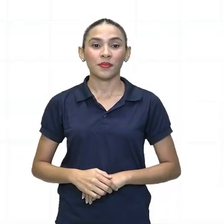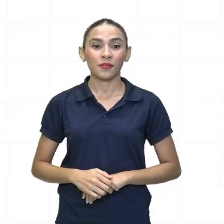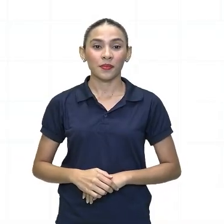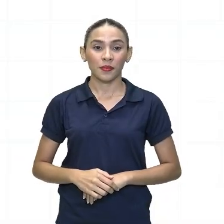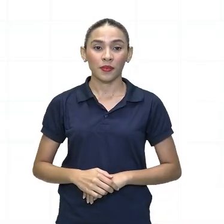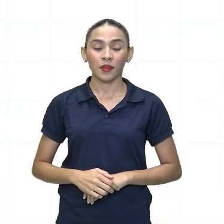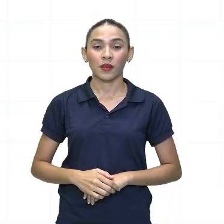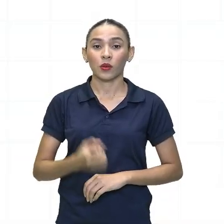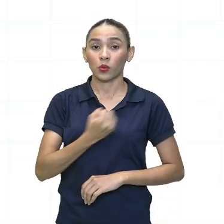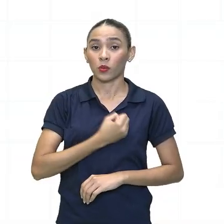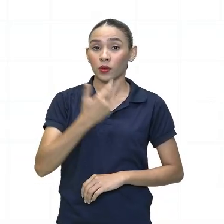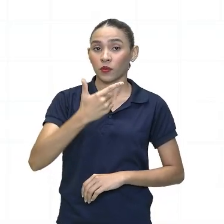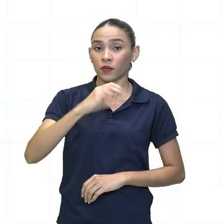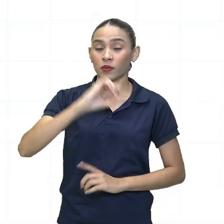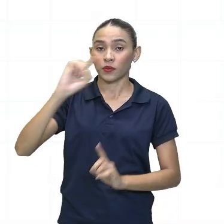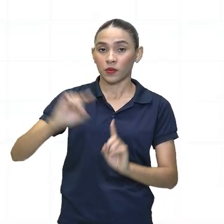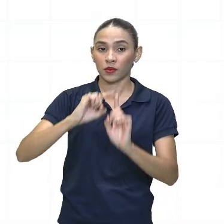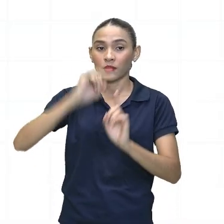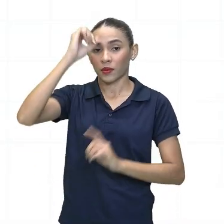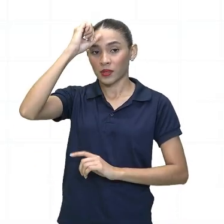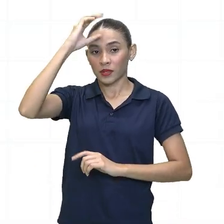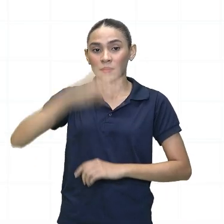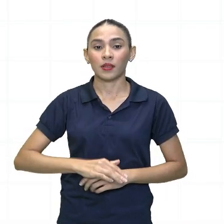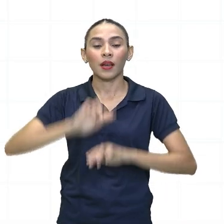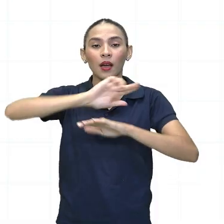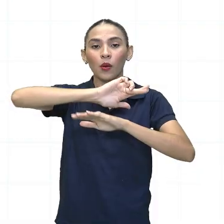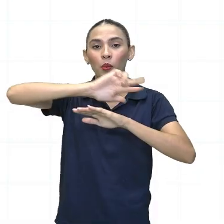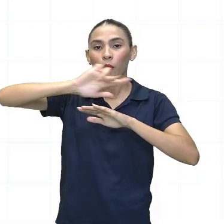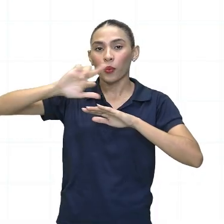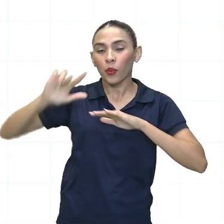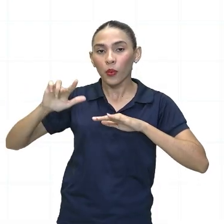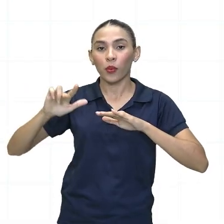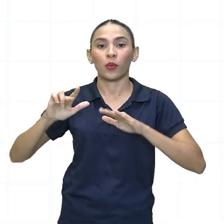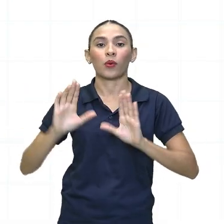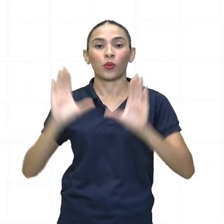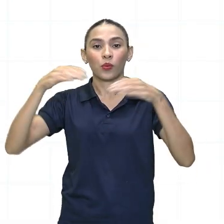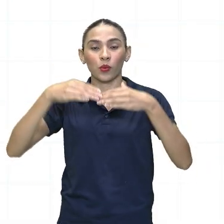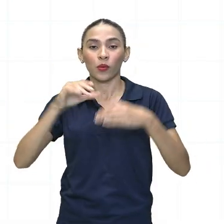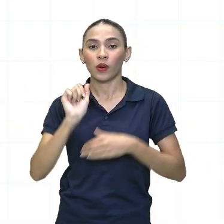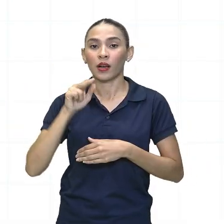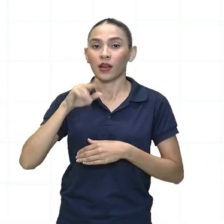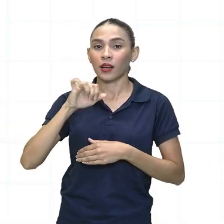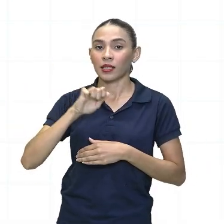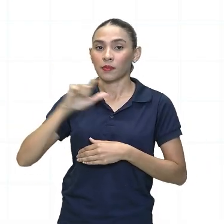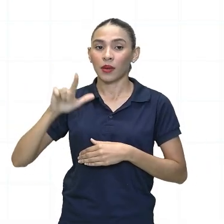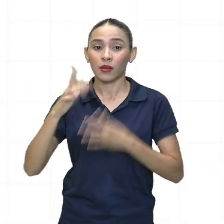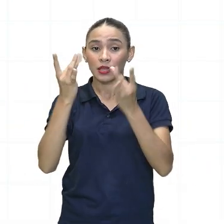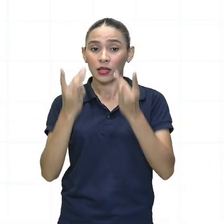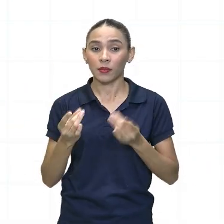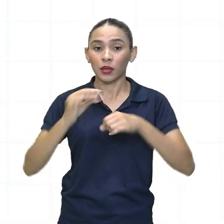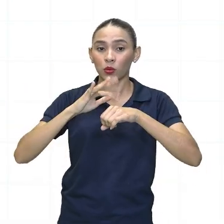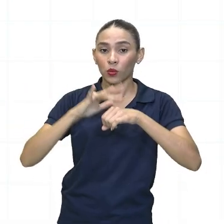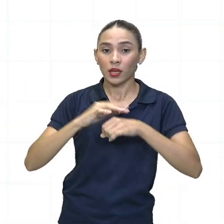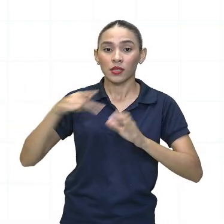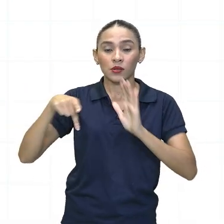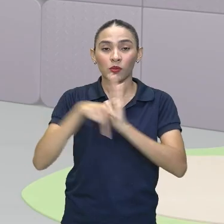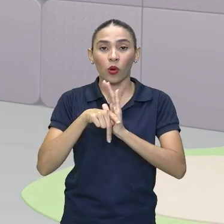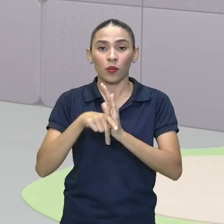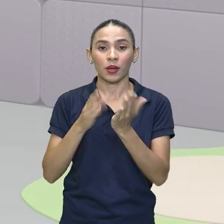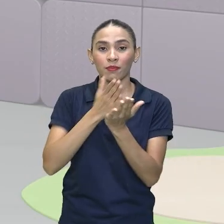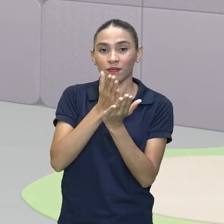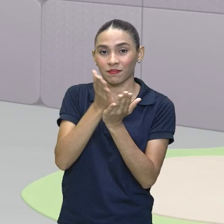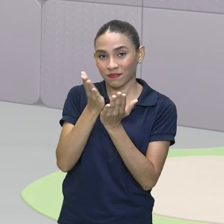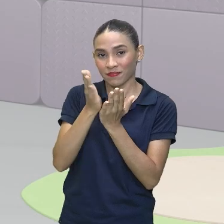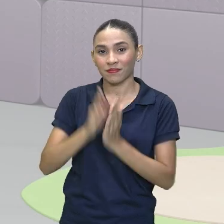Na aula de número 20, objeto de conhecimento, diversidade do reino animal. E no detalhamento, doenças tropicais e seus